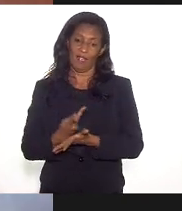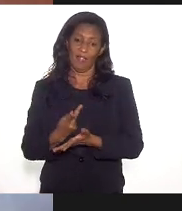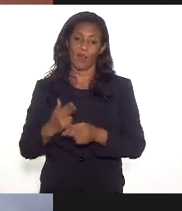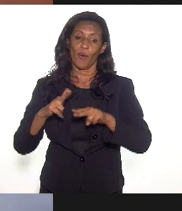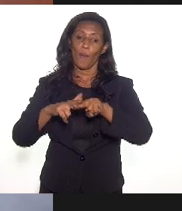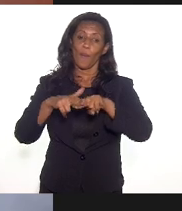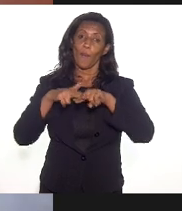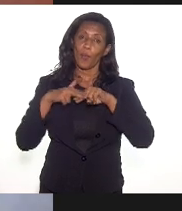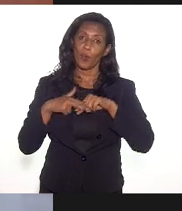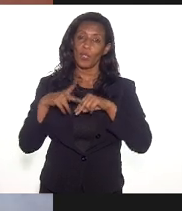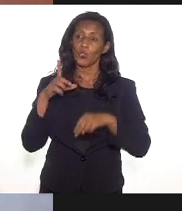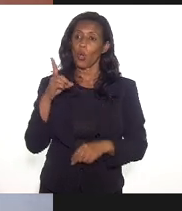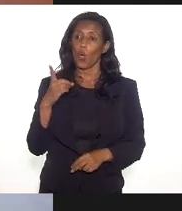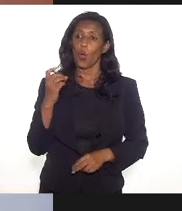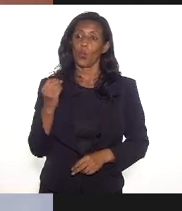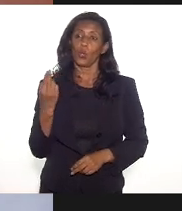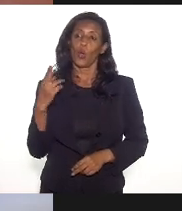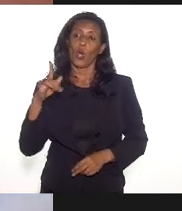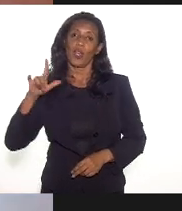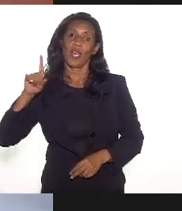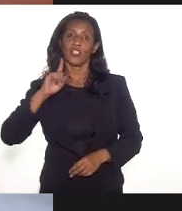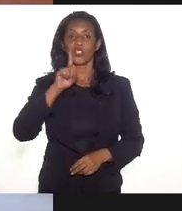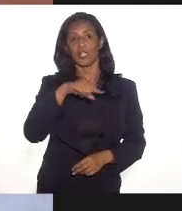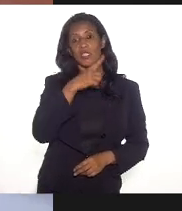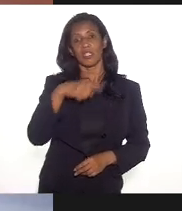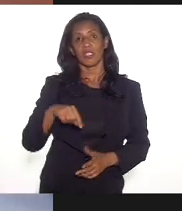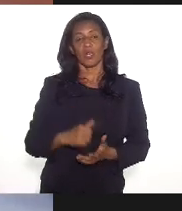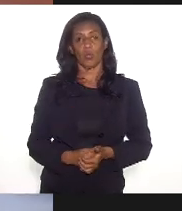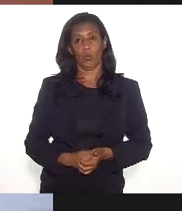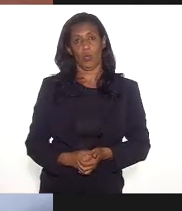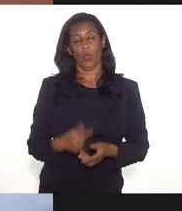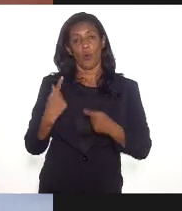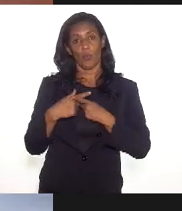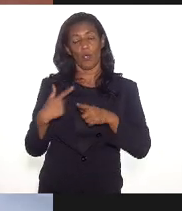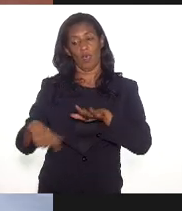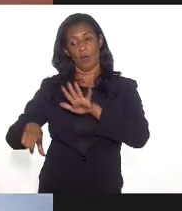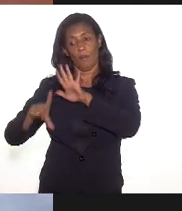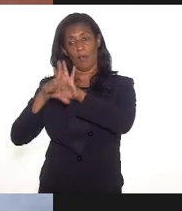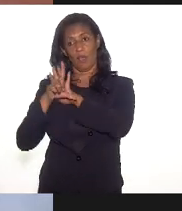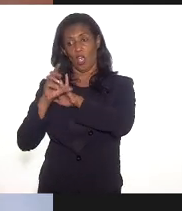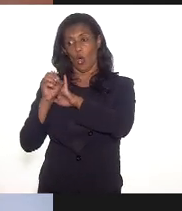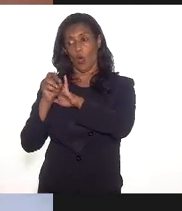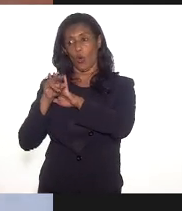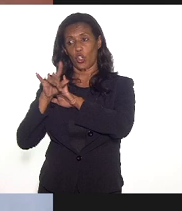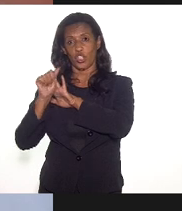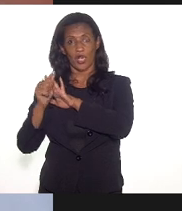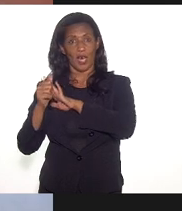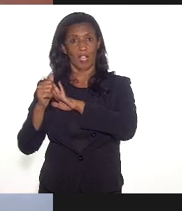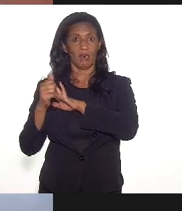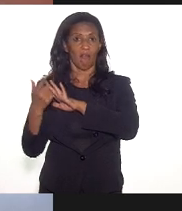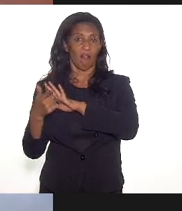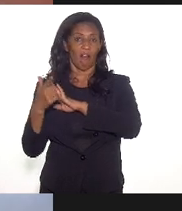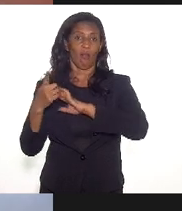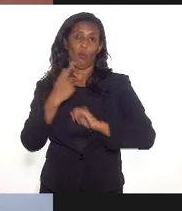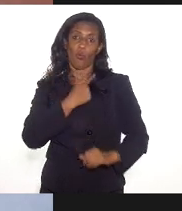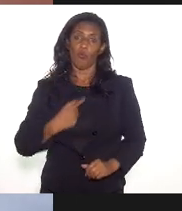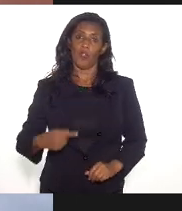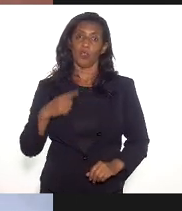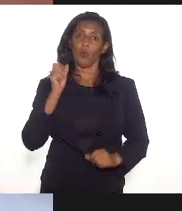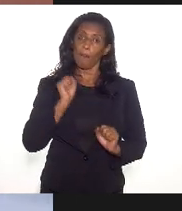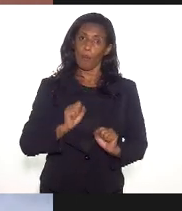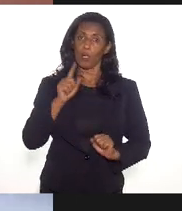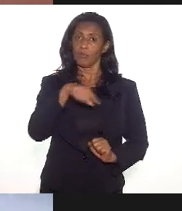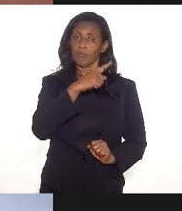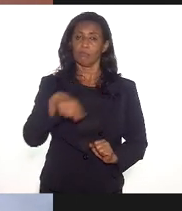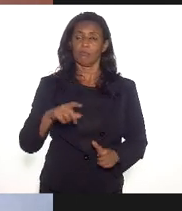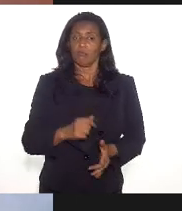que o Dornelles cancelou, porque era uma lei ordinária, o governador pode fazer um decreto para cancelar. Ou a